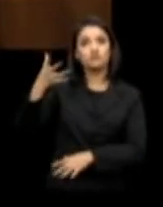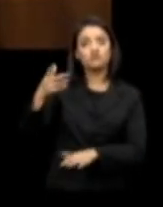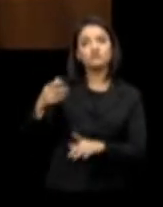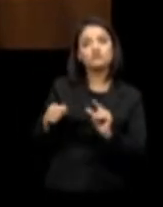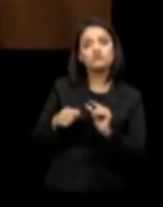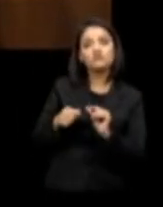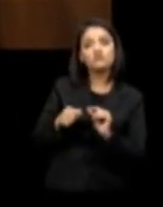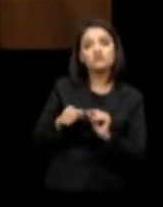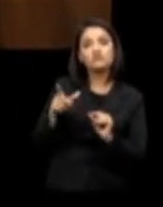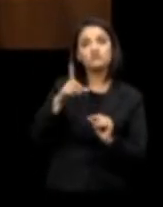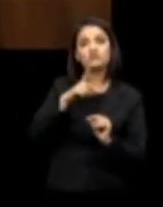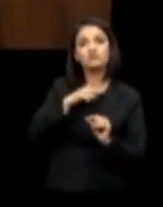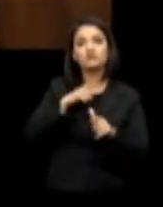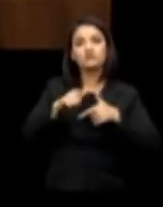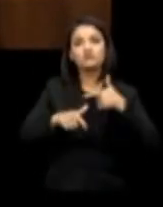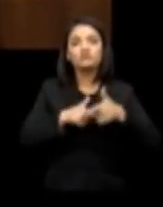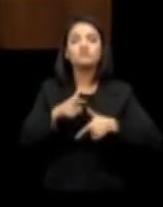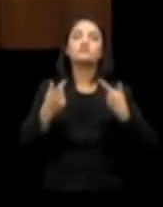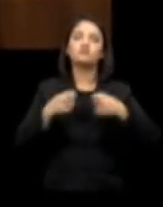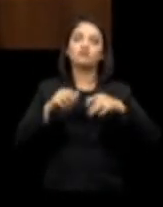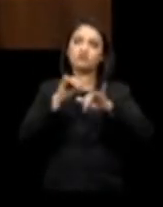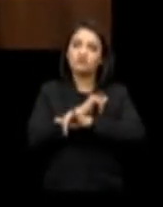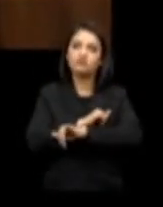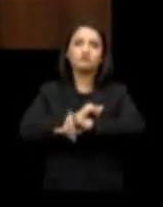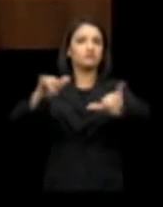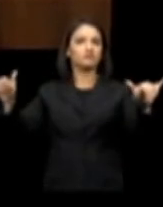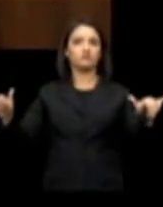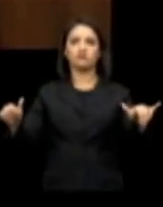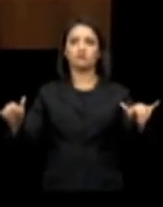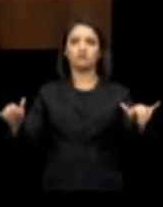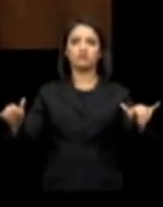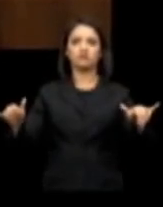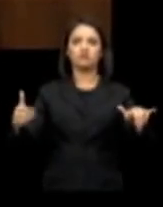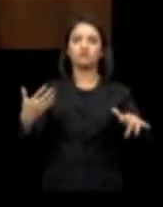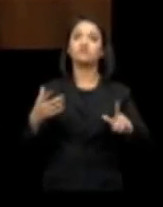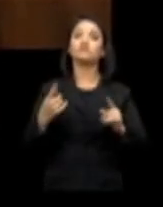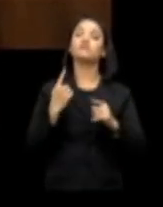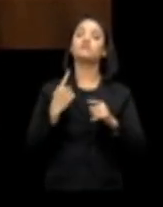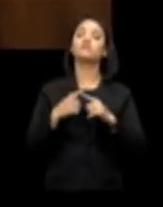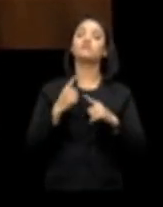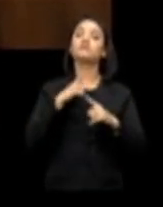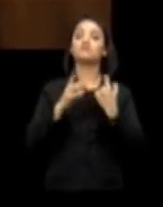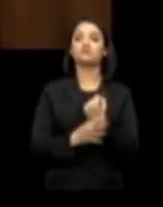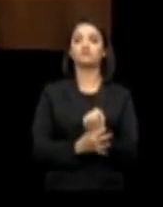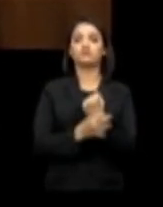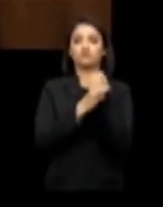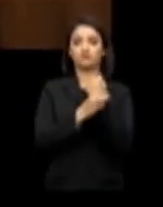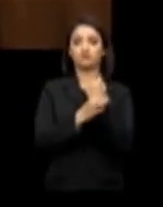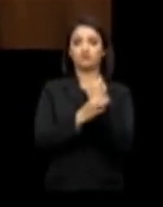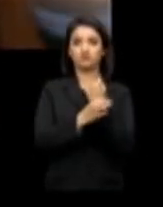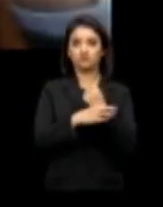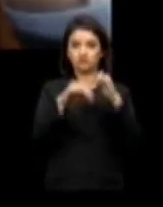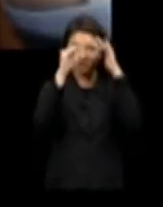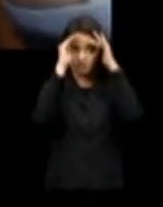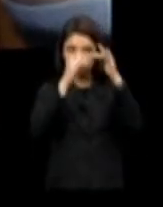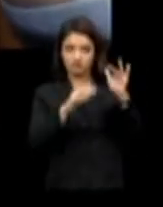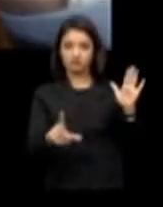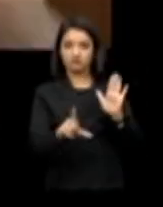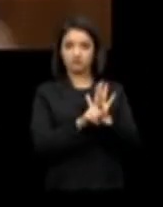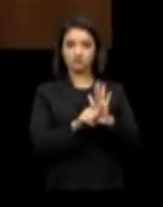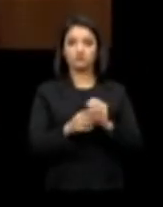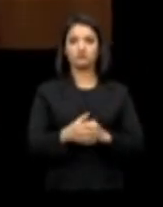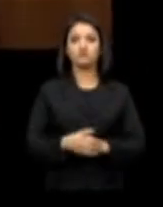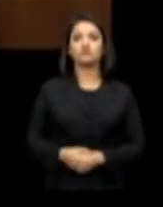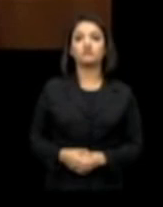adoção dessas atividades devam ser divulgados ao máximo como garantia de legitimidade. É relevante,